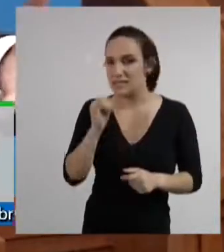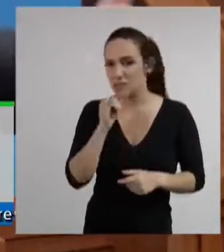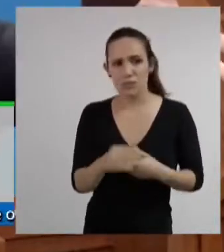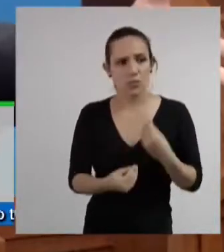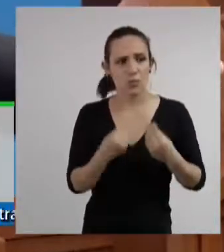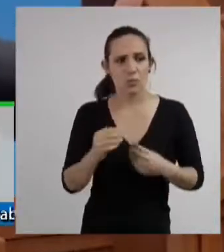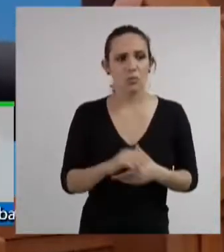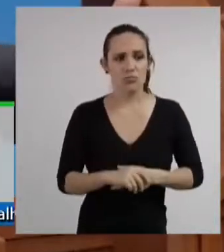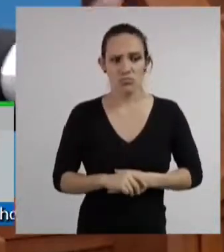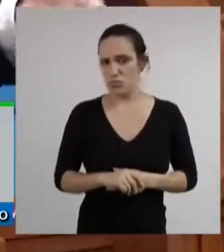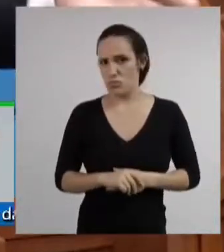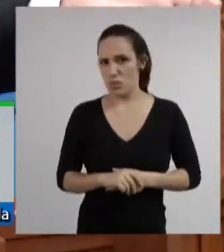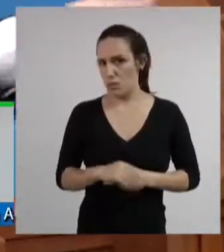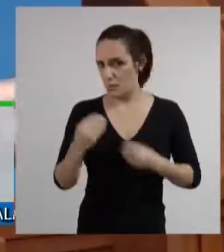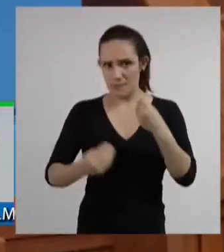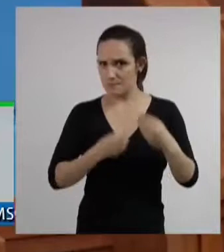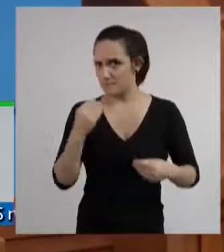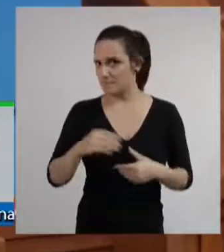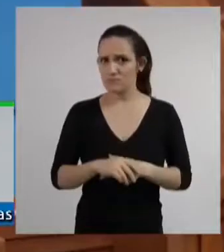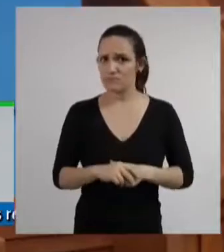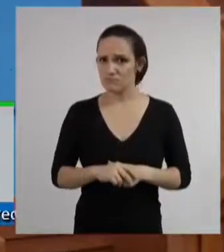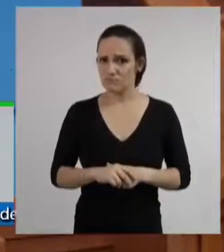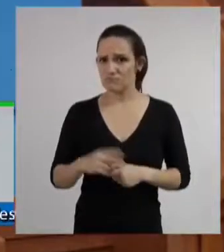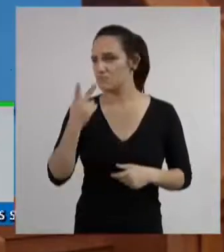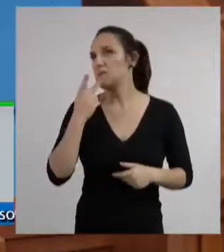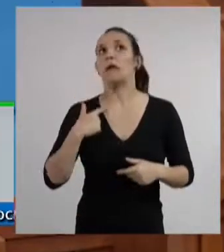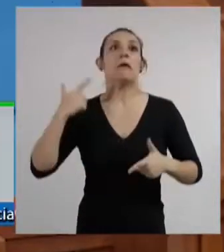Sul, de onde que veio? Veio do outro lado.